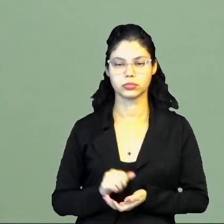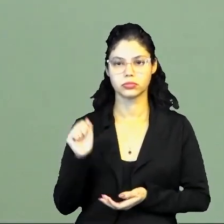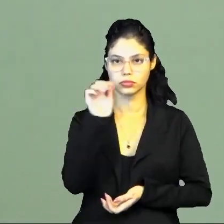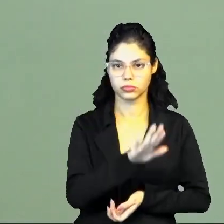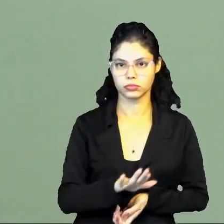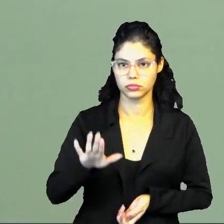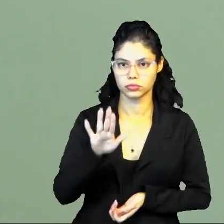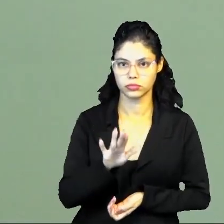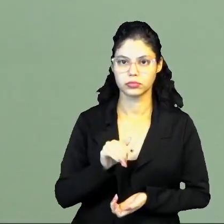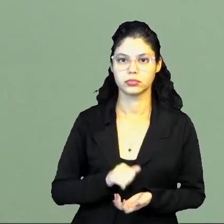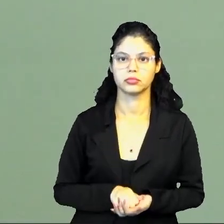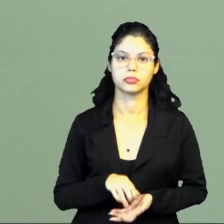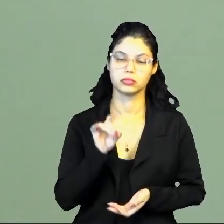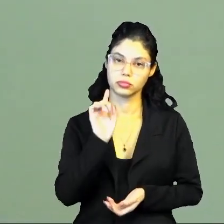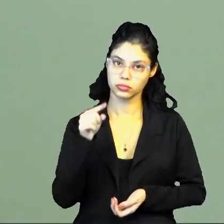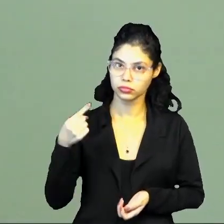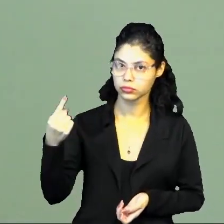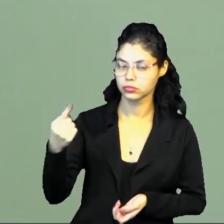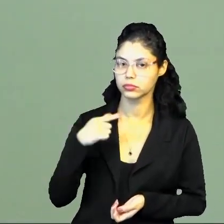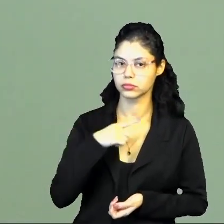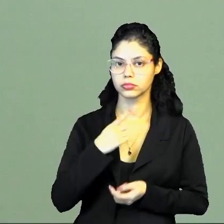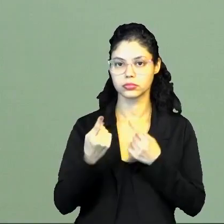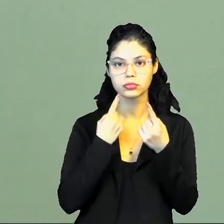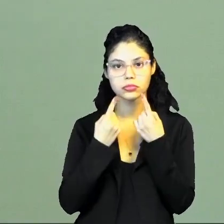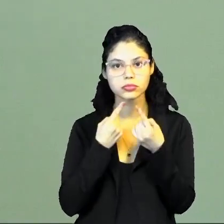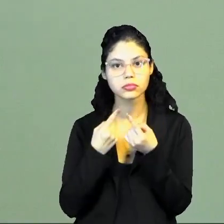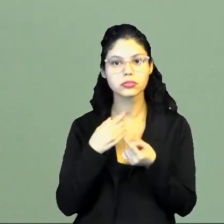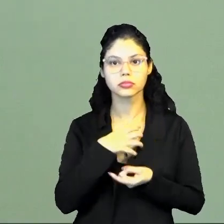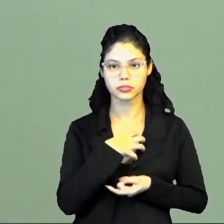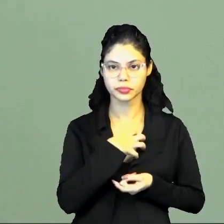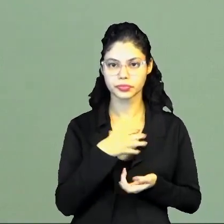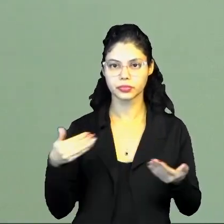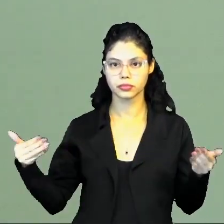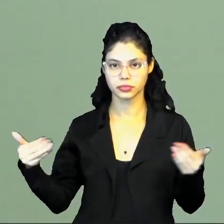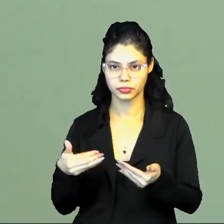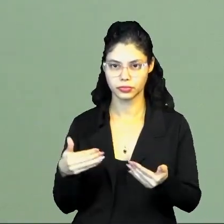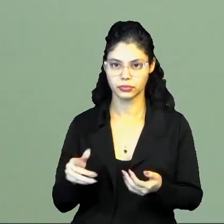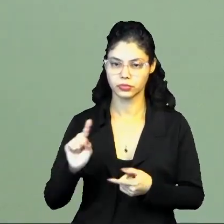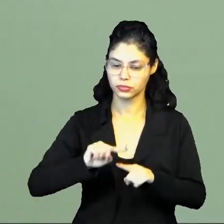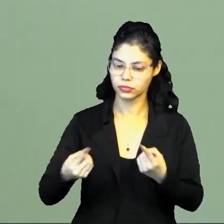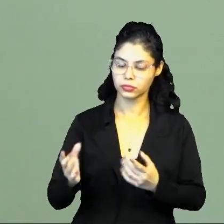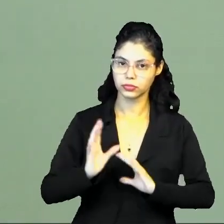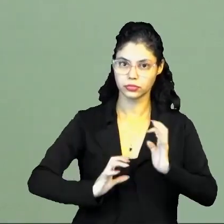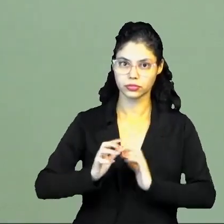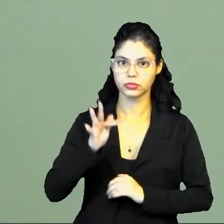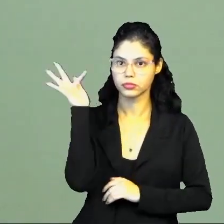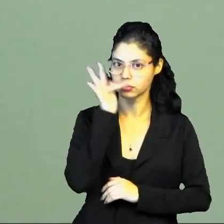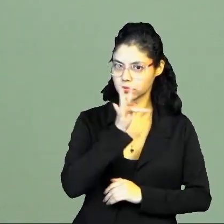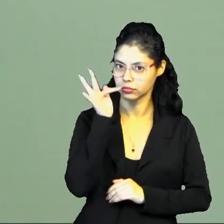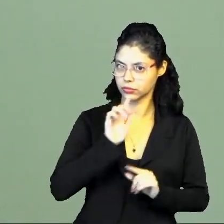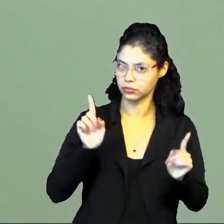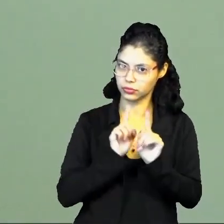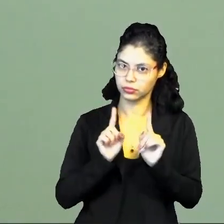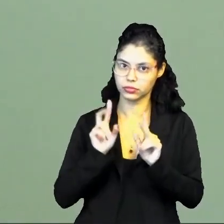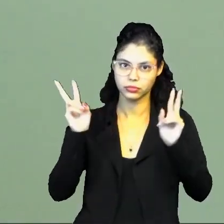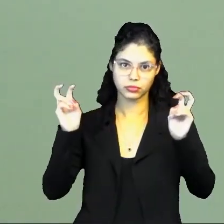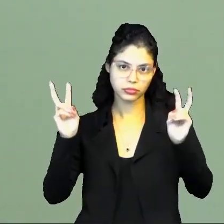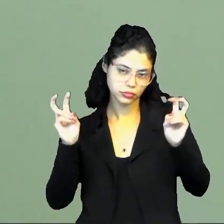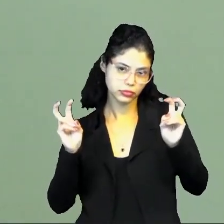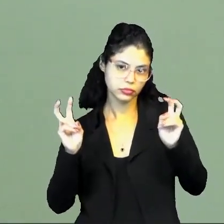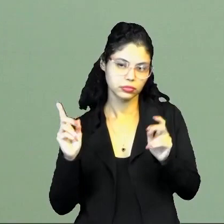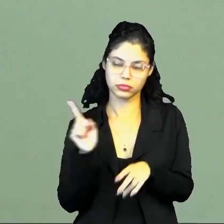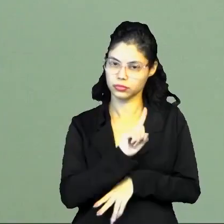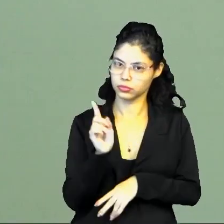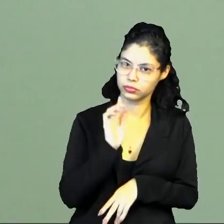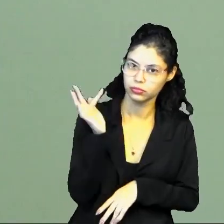Geralmente, tema de interesse comum só é aquele tema que está em discussão no momento, Mas não confunda o tema com fofoca, tá, pessoal? Tema em comum